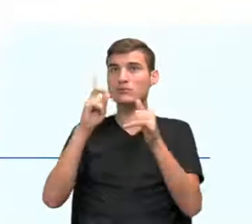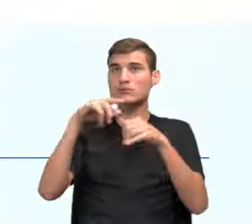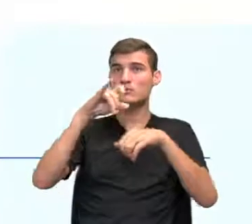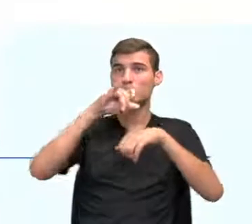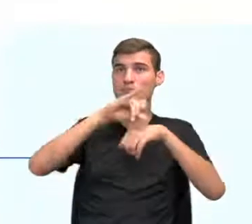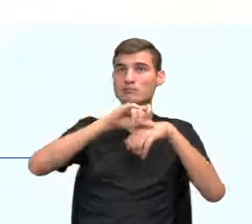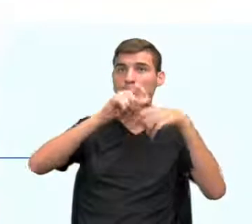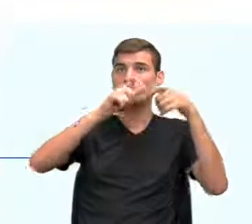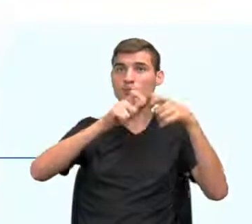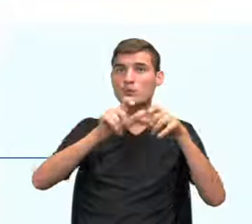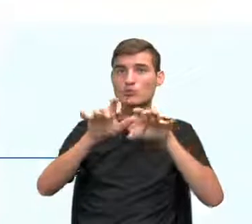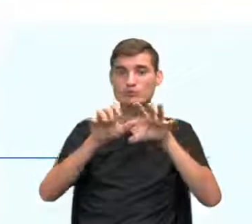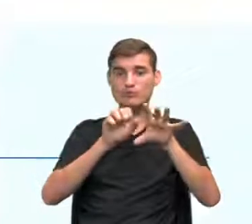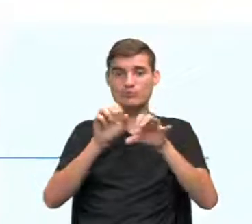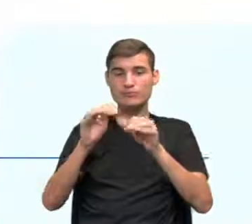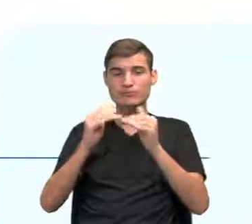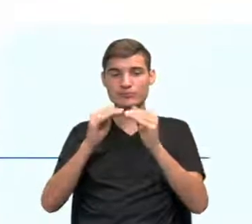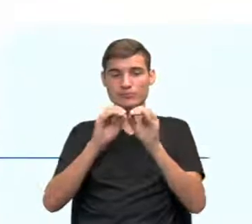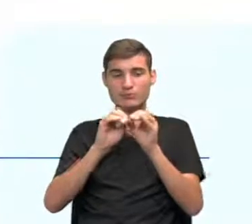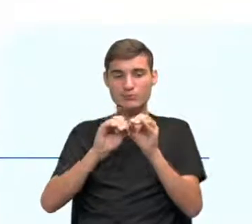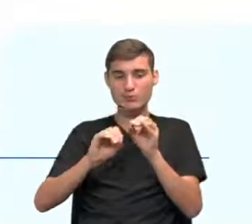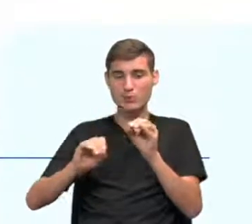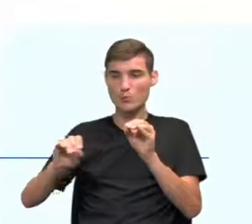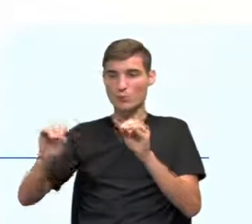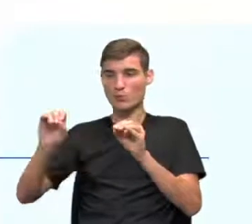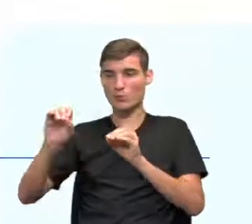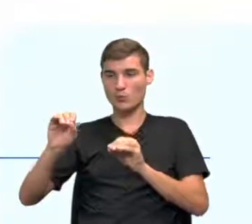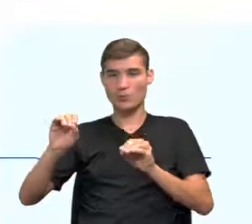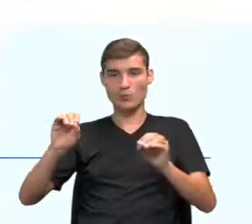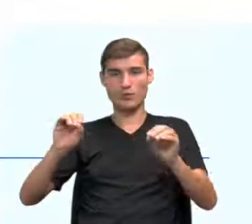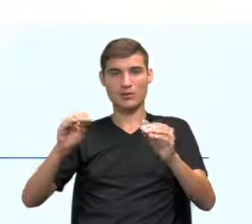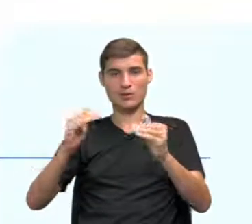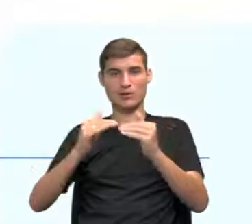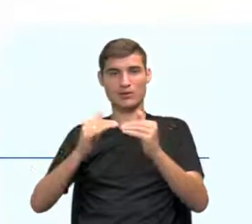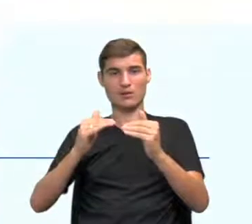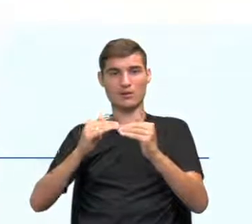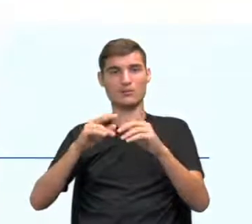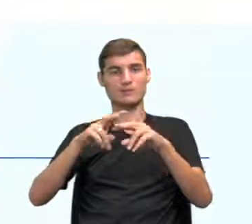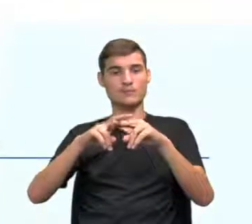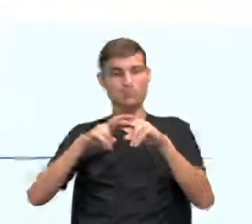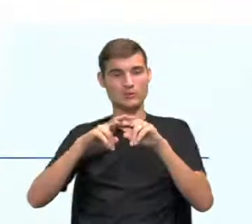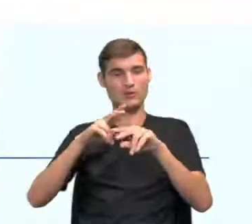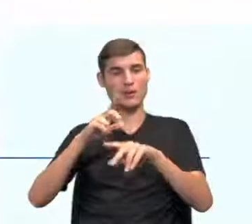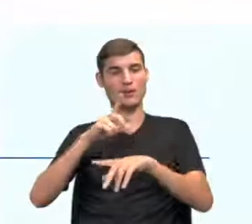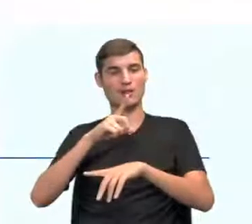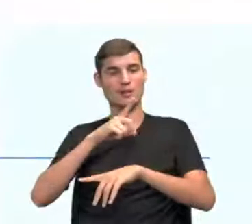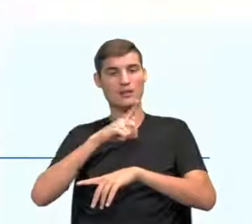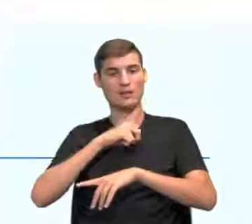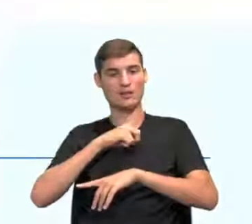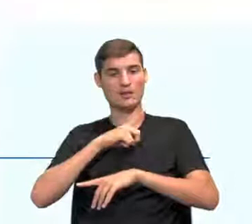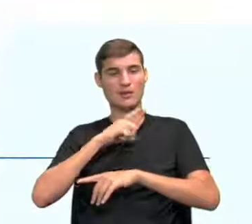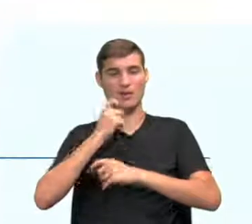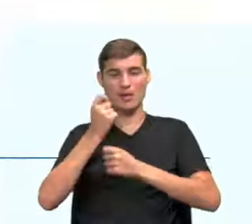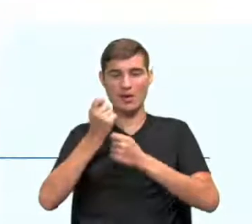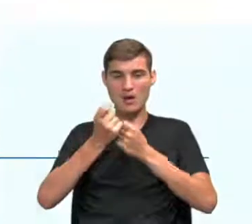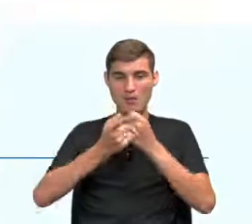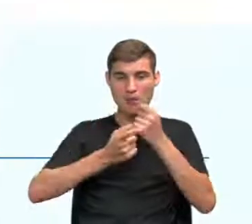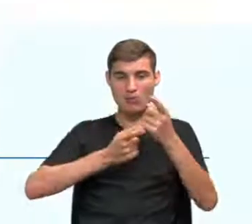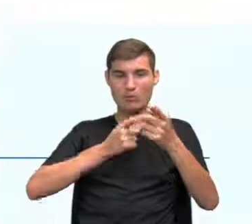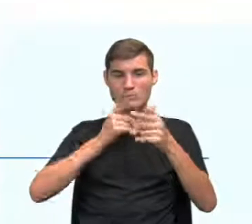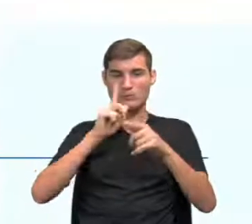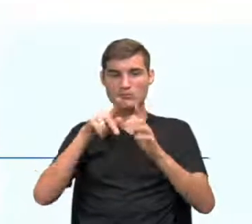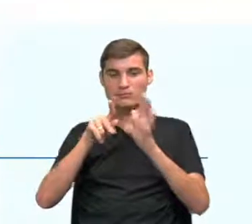da portadora. Então, a frequência da portadora tem essa frequência